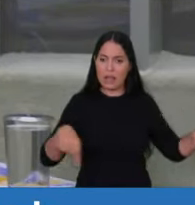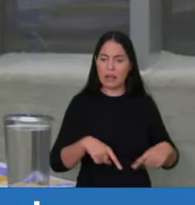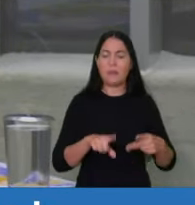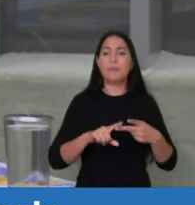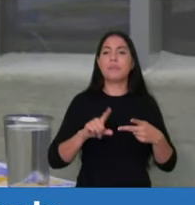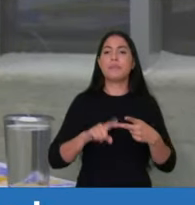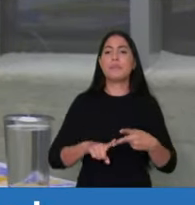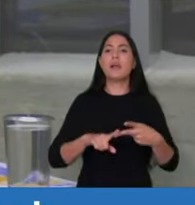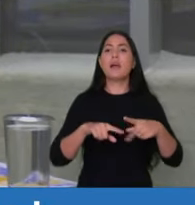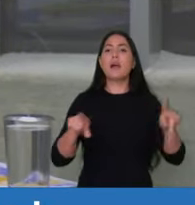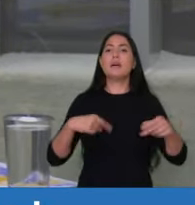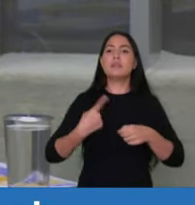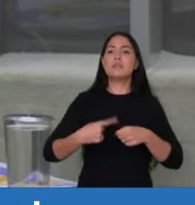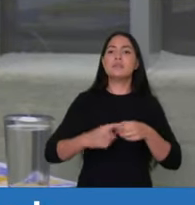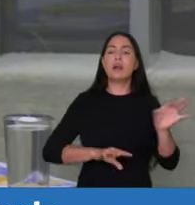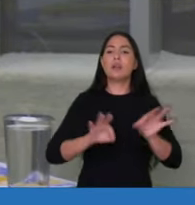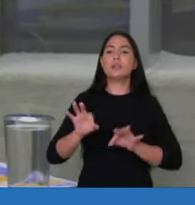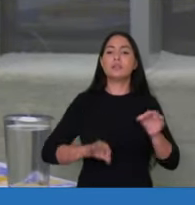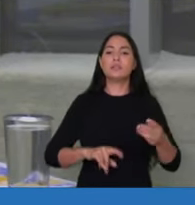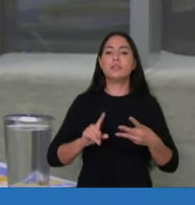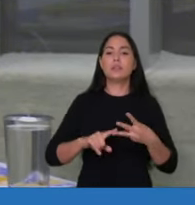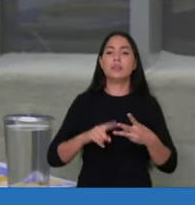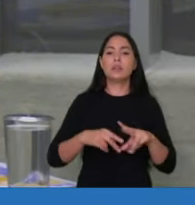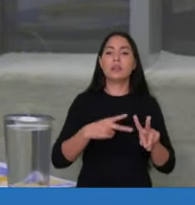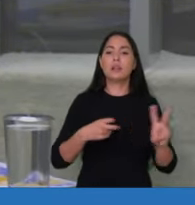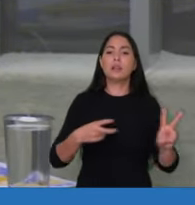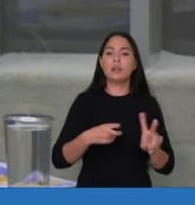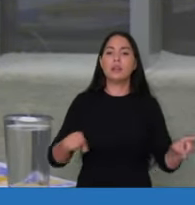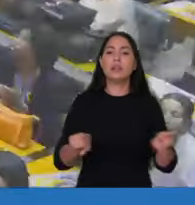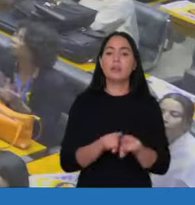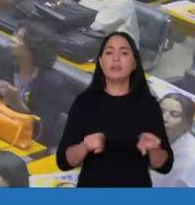demarcação de terra indígena e titulação de terra quilombola.